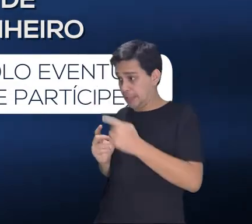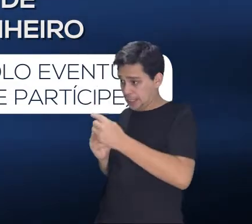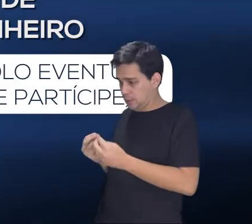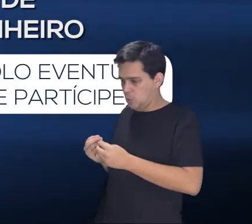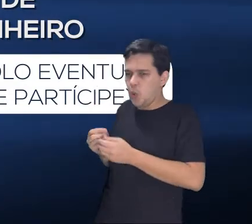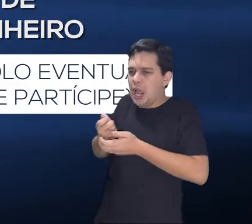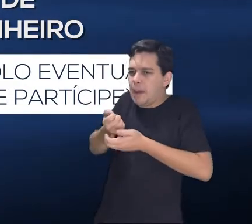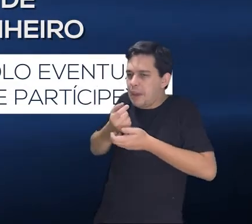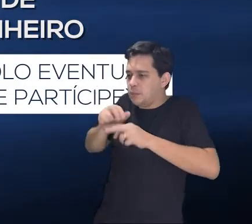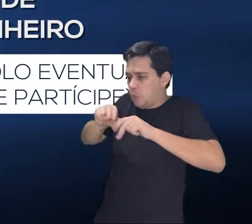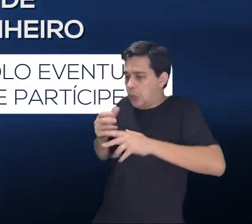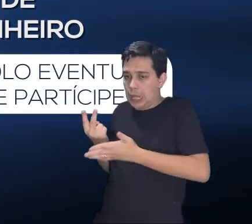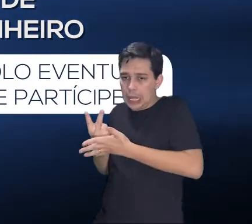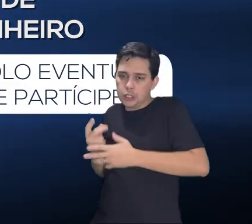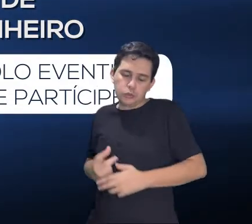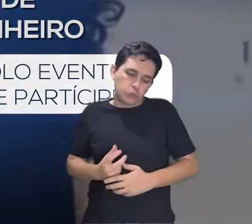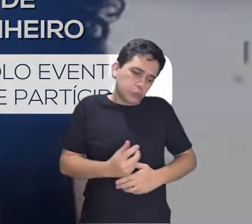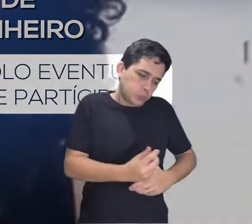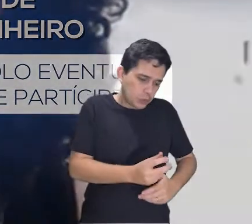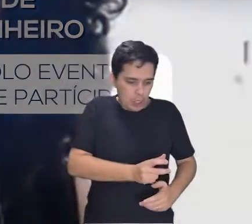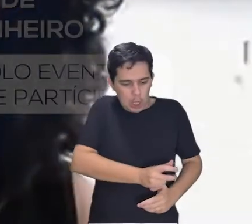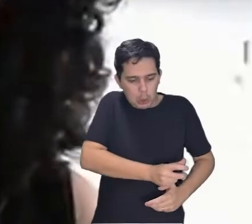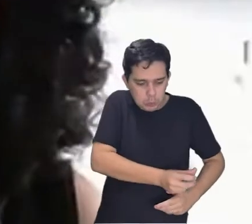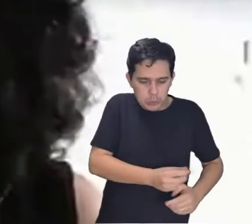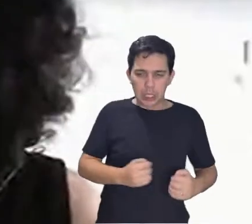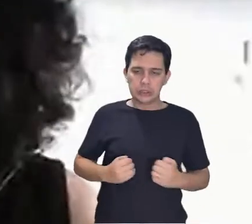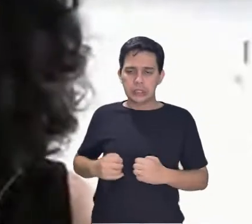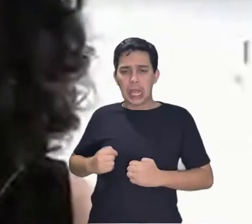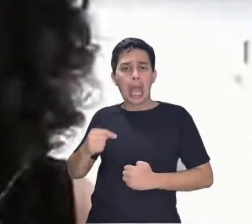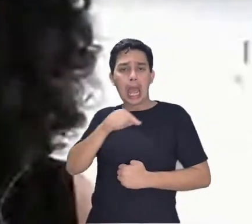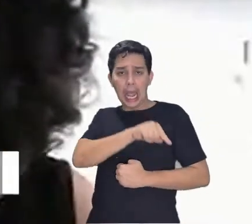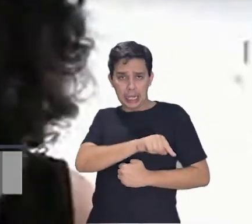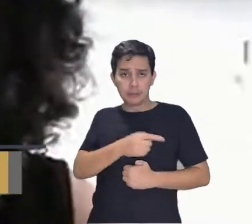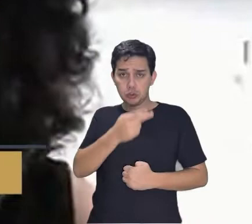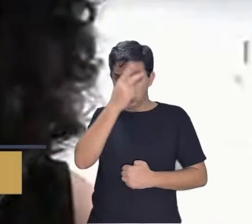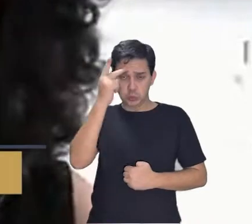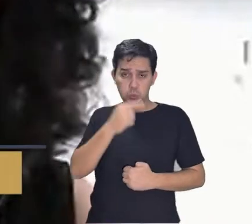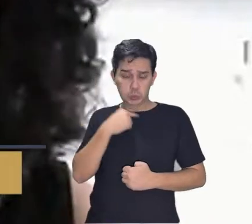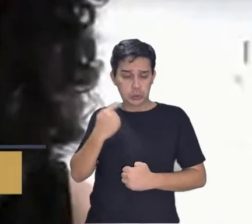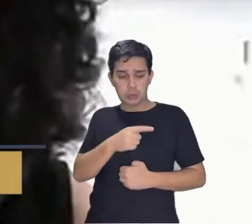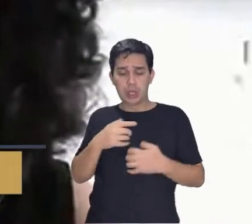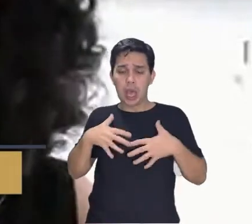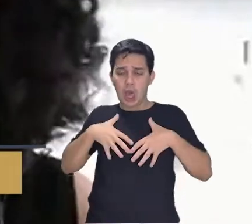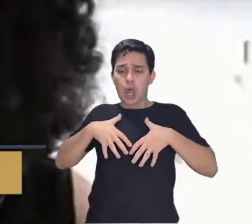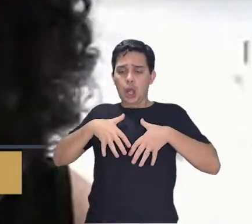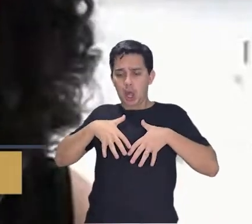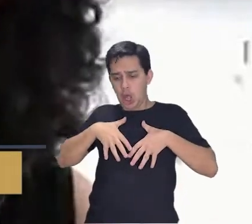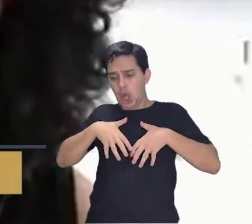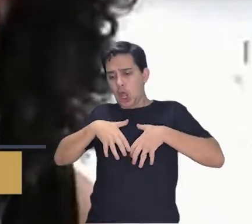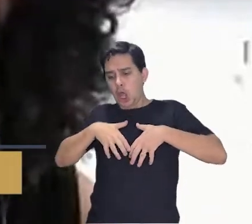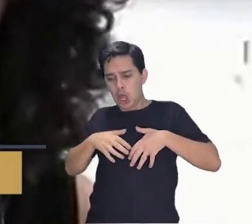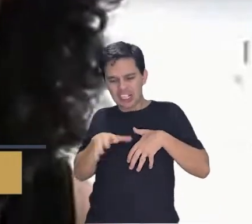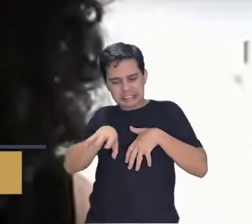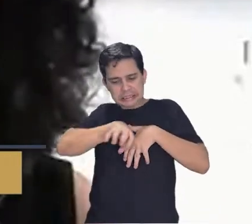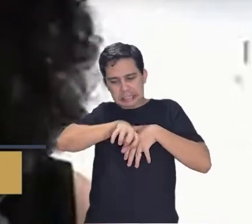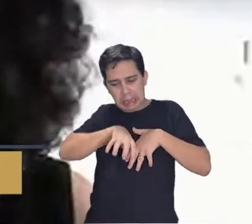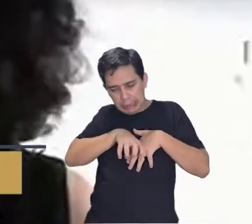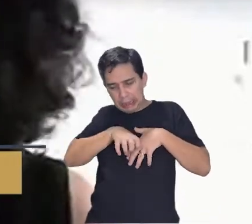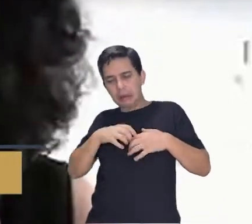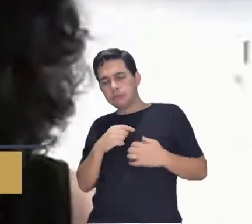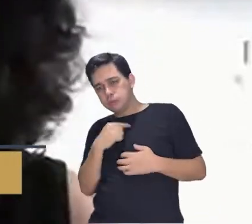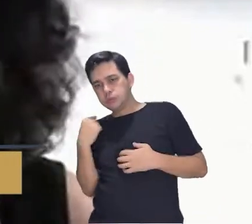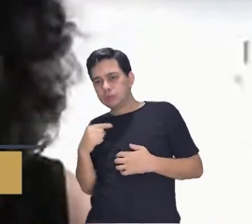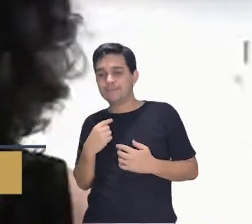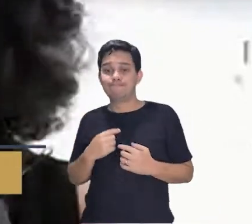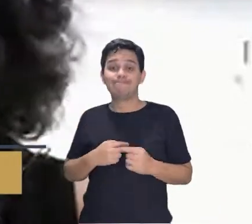levando então a sua morte por embolia pulmonar. Inclusive, no hospital consta que foram identificadas na vítima vários furos